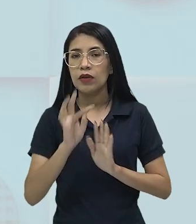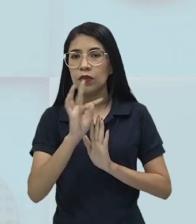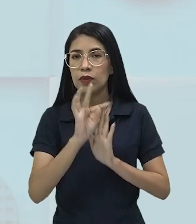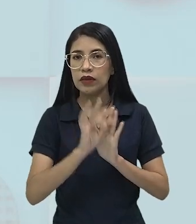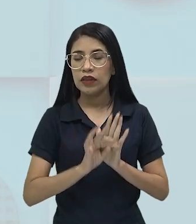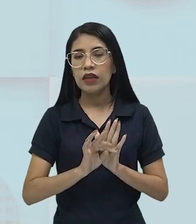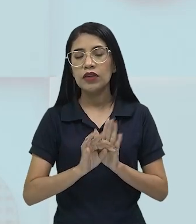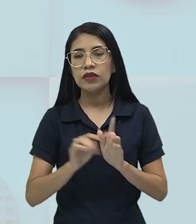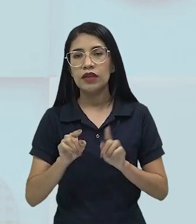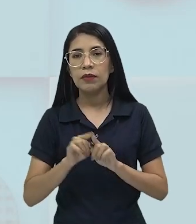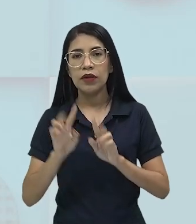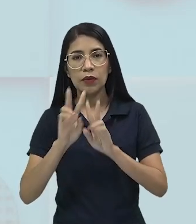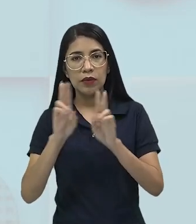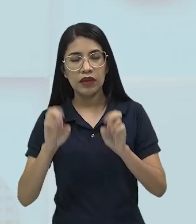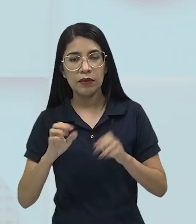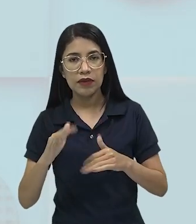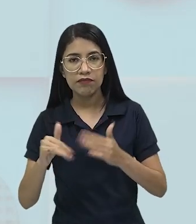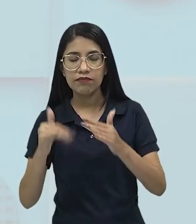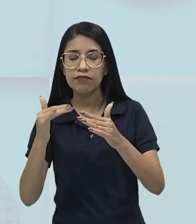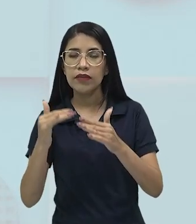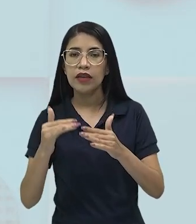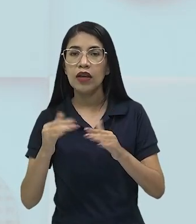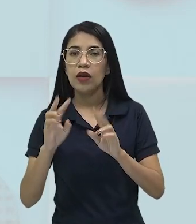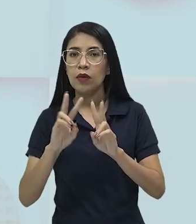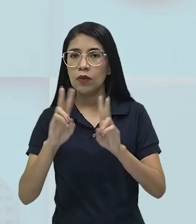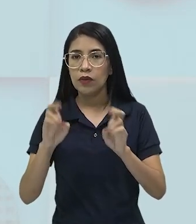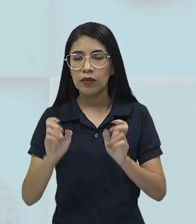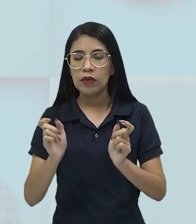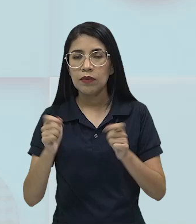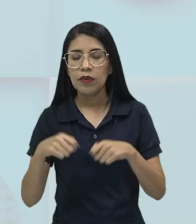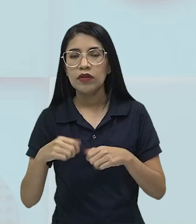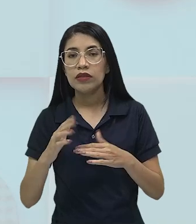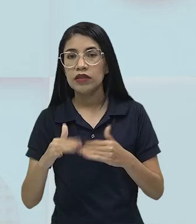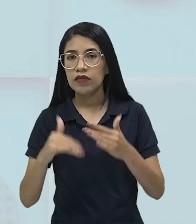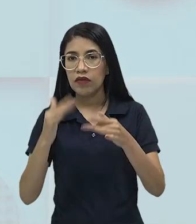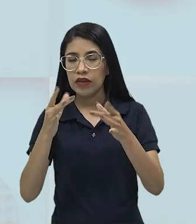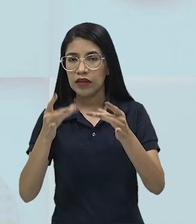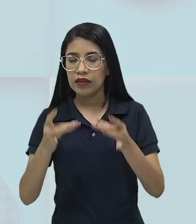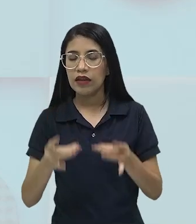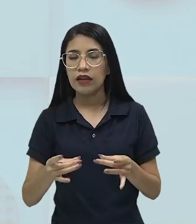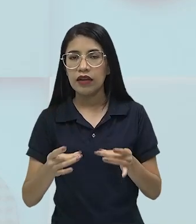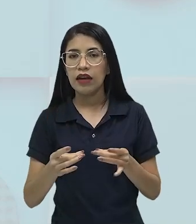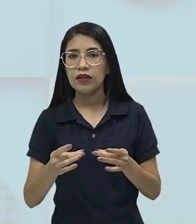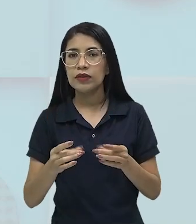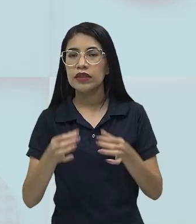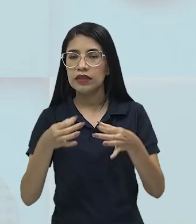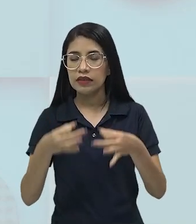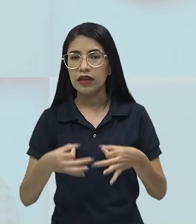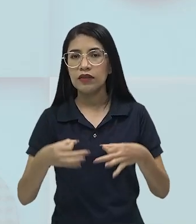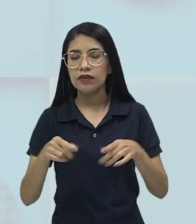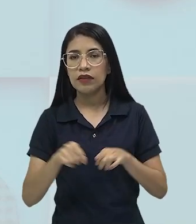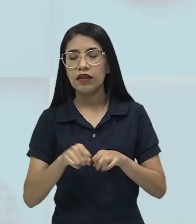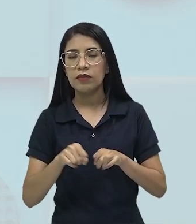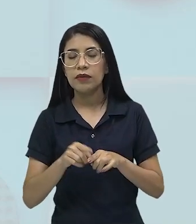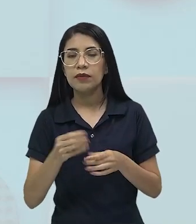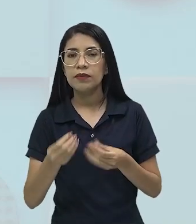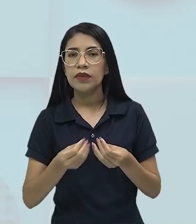textualização, a progressão temática, fazer com que um tema possa ser desenvolvido de forma adequada,